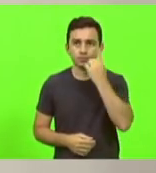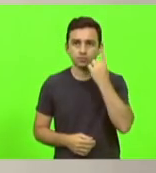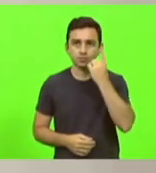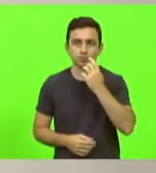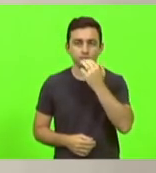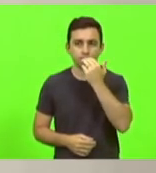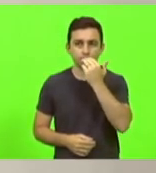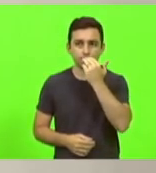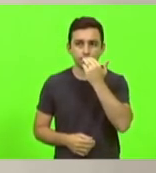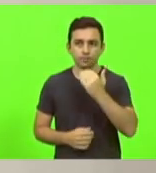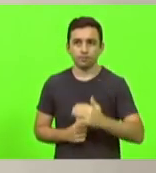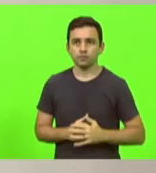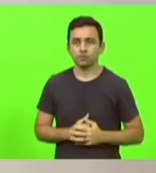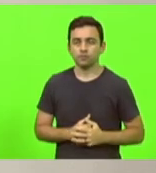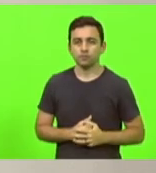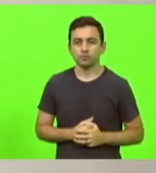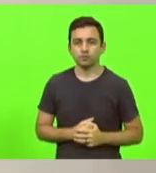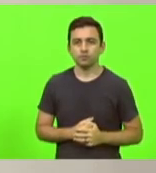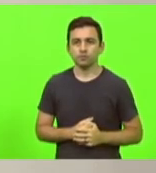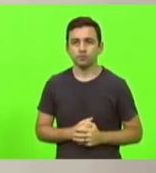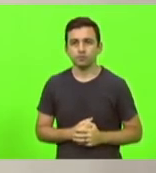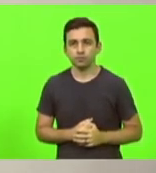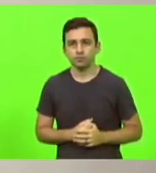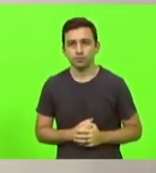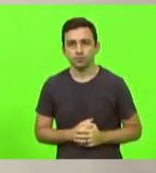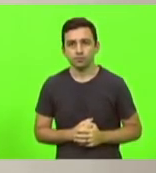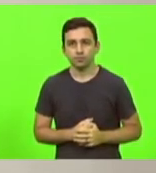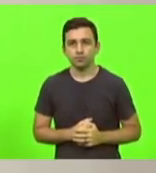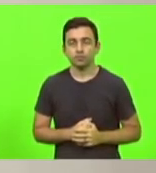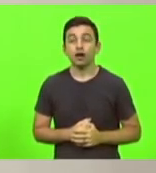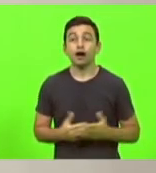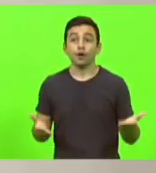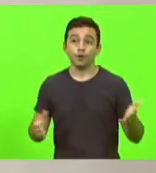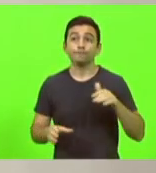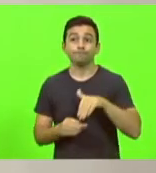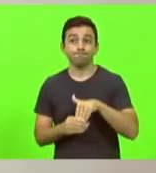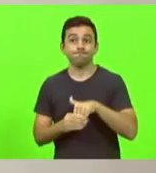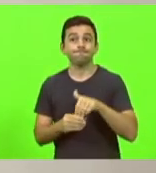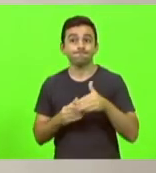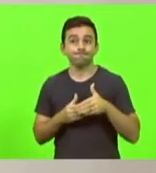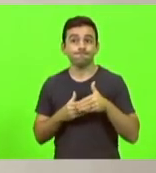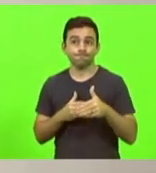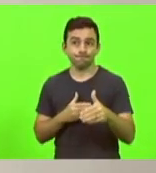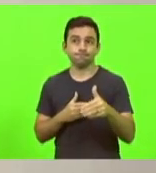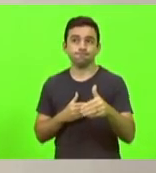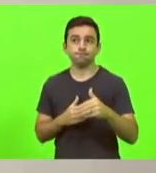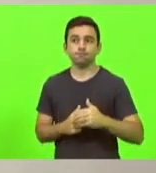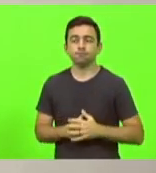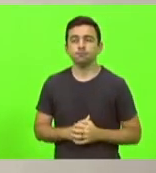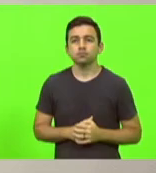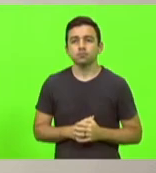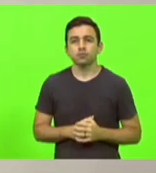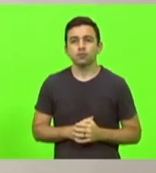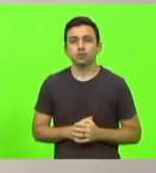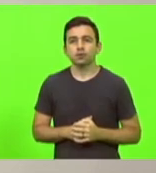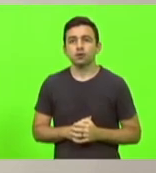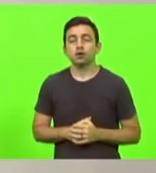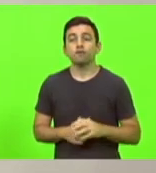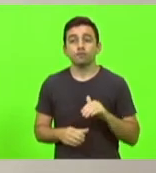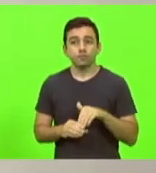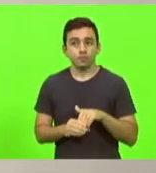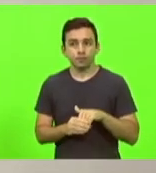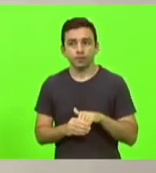Moacir Sopelsa. Nós vamos proceder à votação regimental. O processo de votação